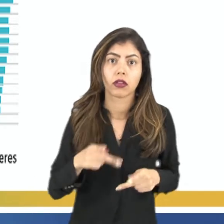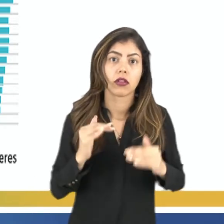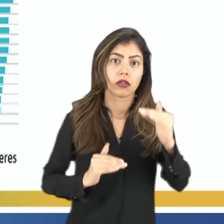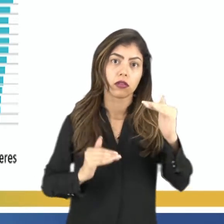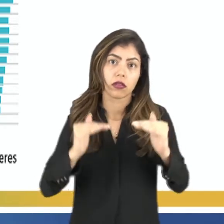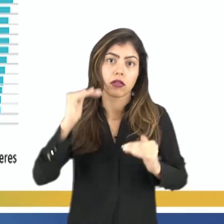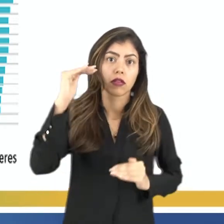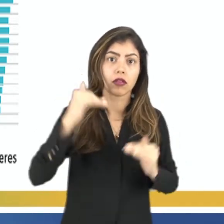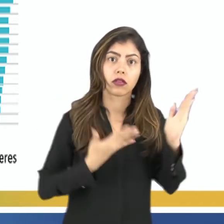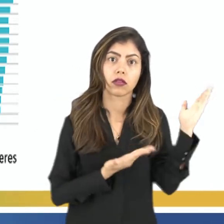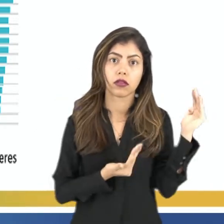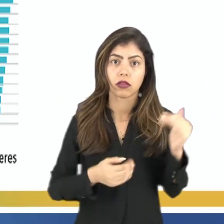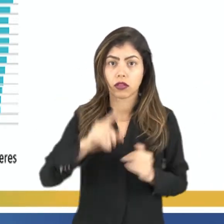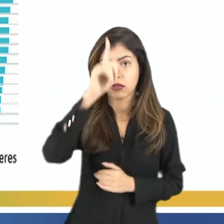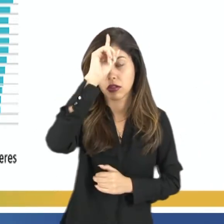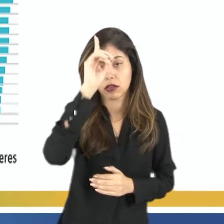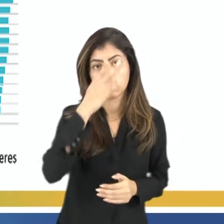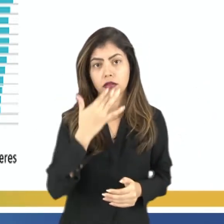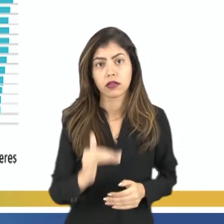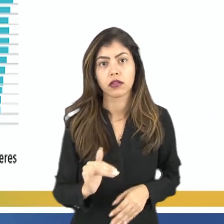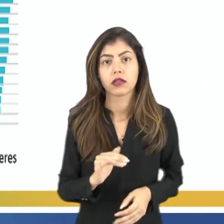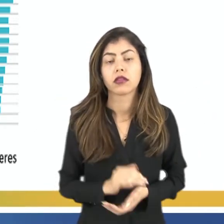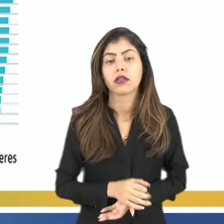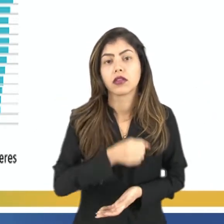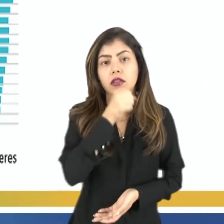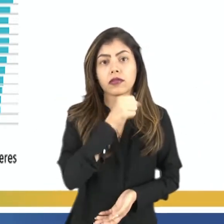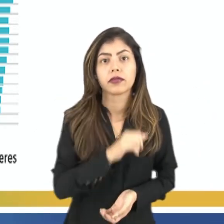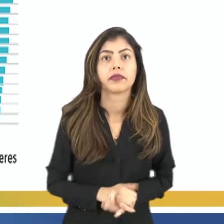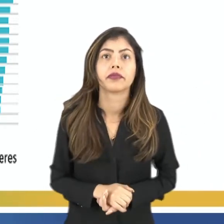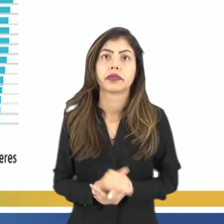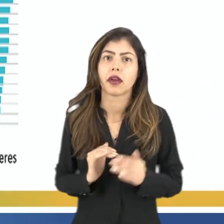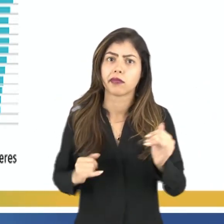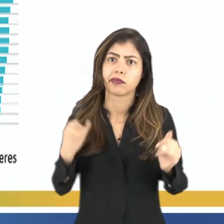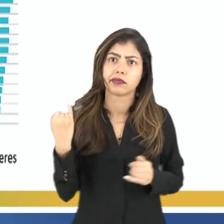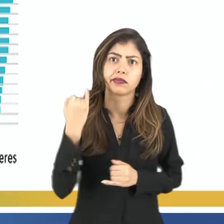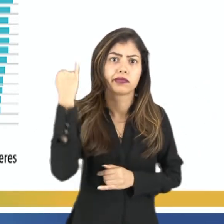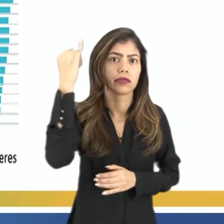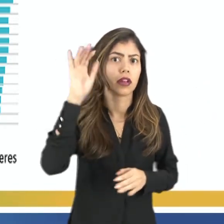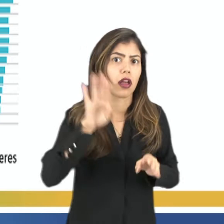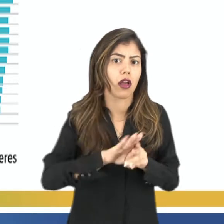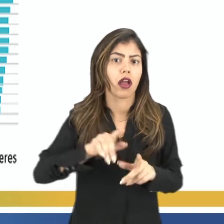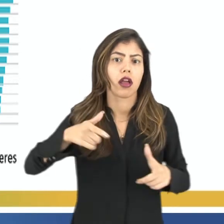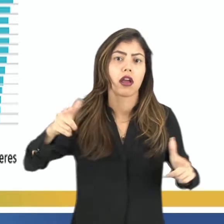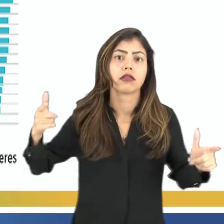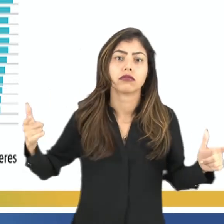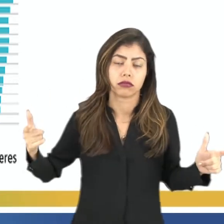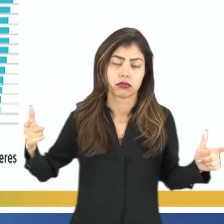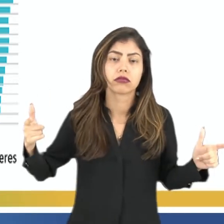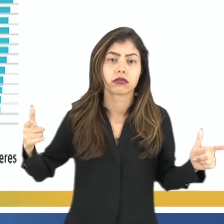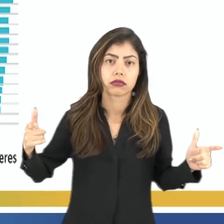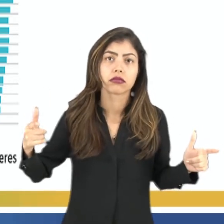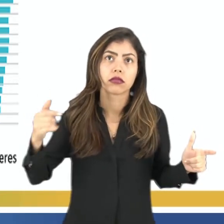das populações, dos níveis de jovens, adultos e idosos. Olha lá em 2060, uma alta população